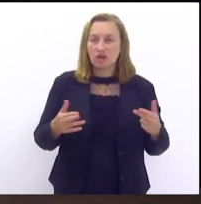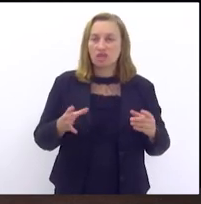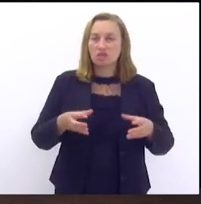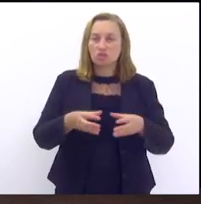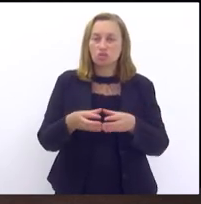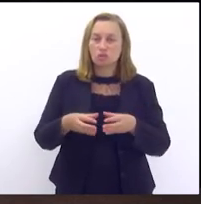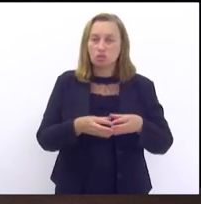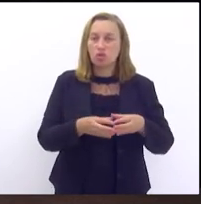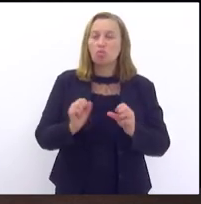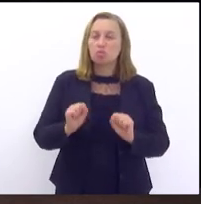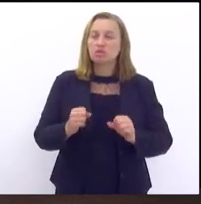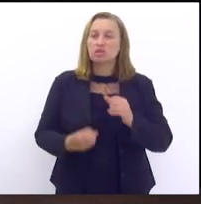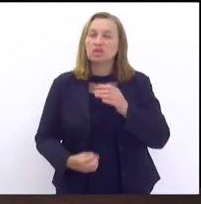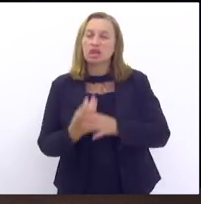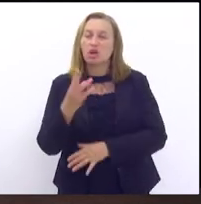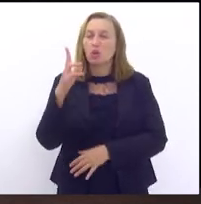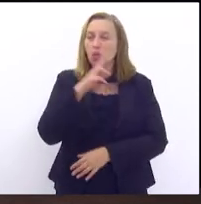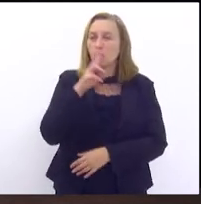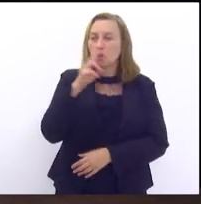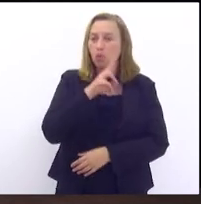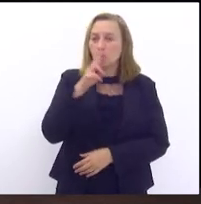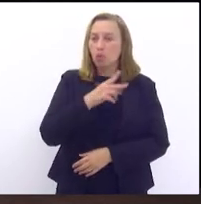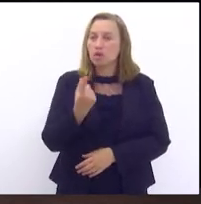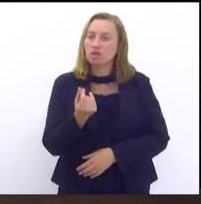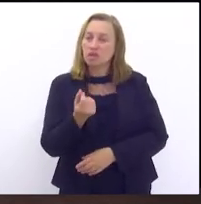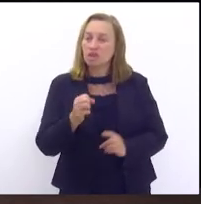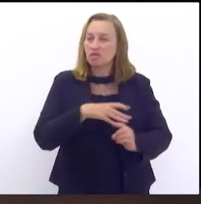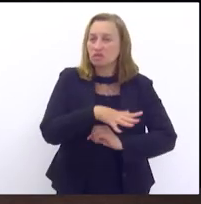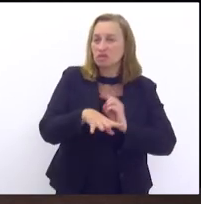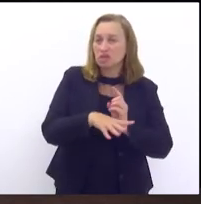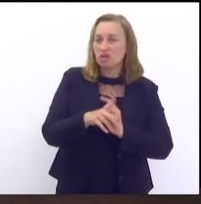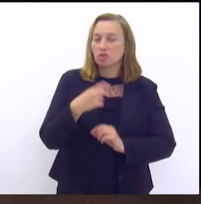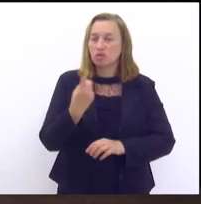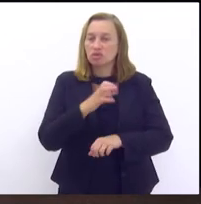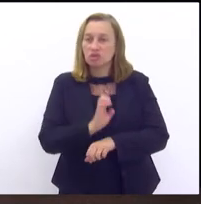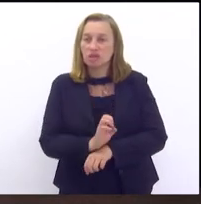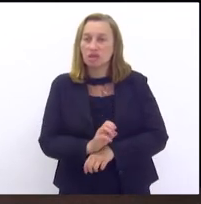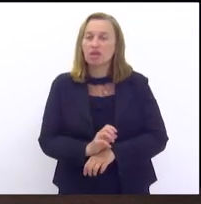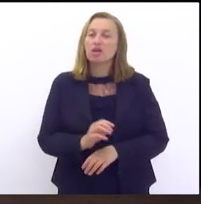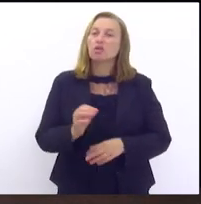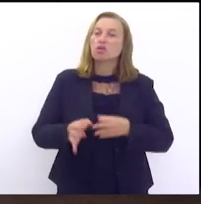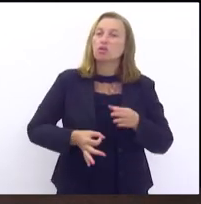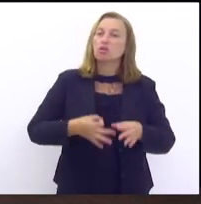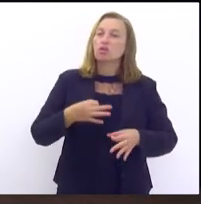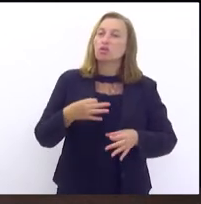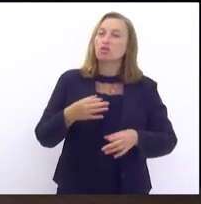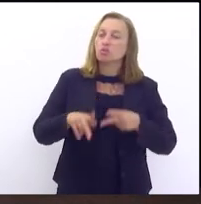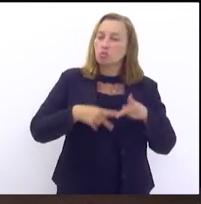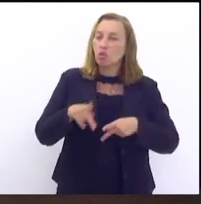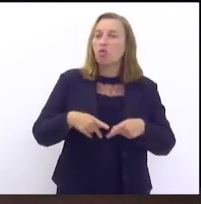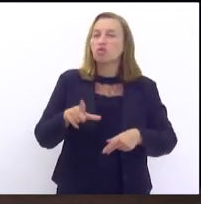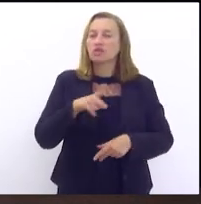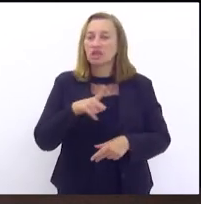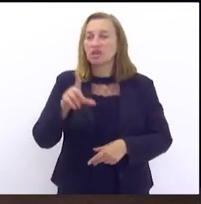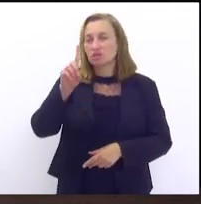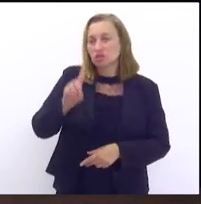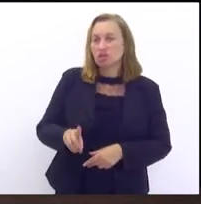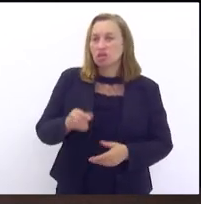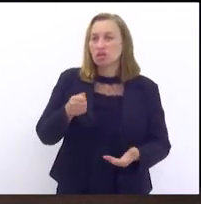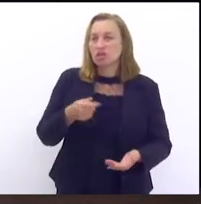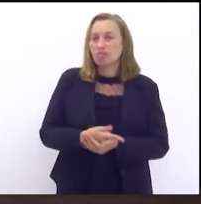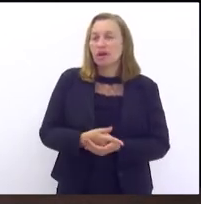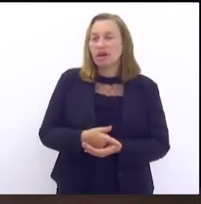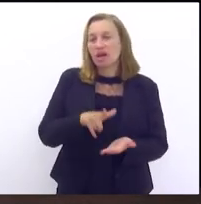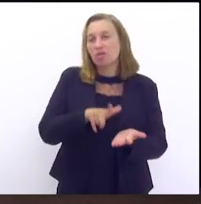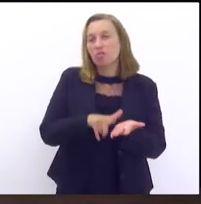que se possa implantar urgentemente a tarifa social no nosso Estado, para que a população possa ter o direito de pagar a sua